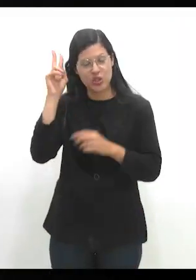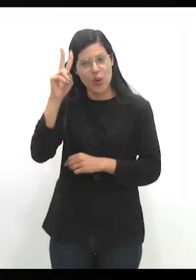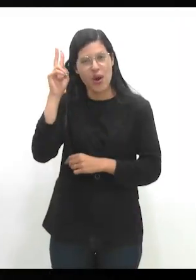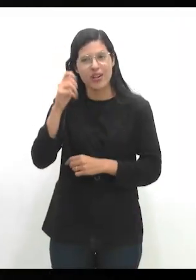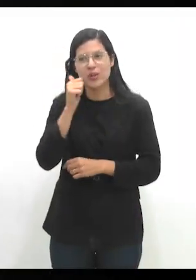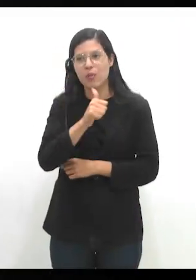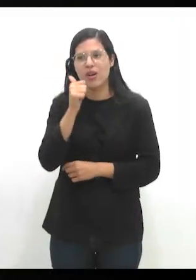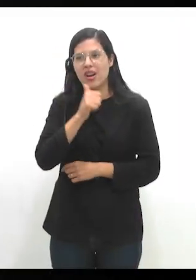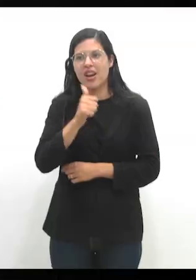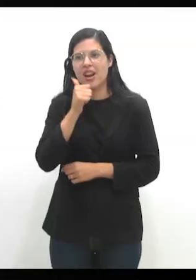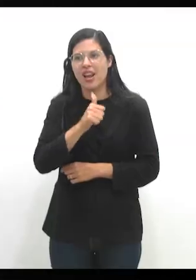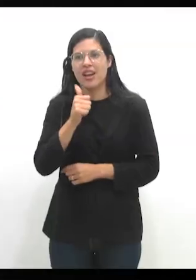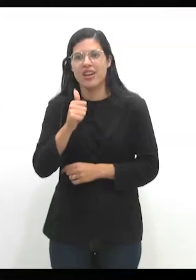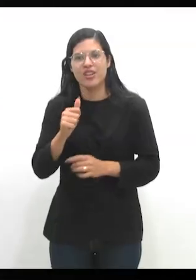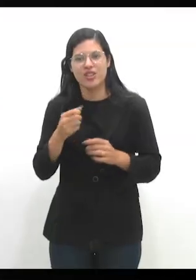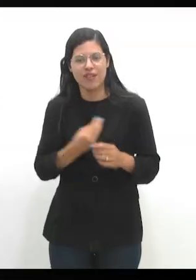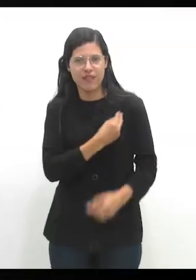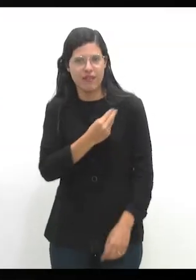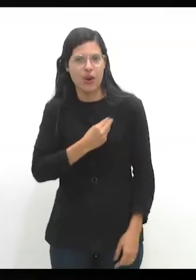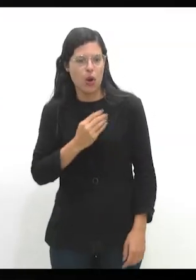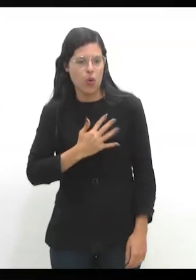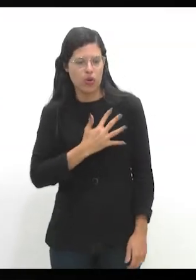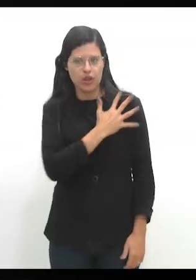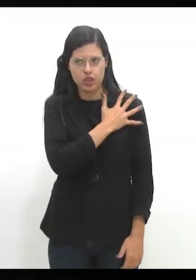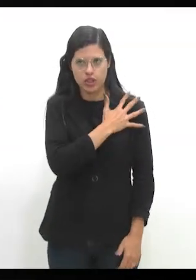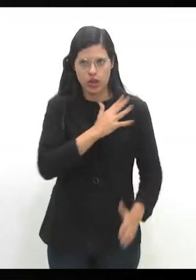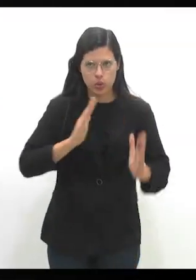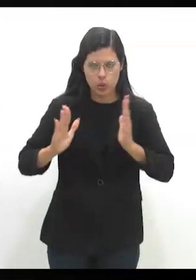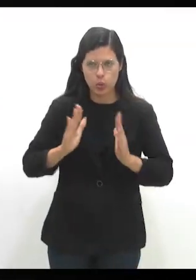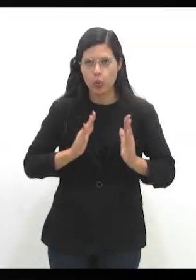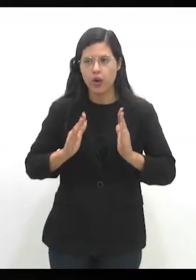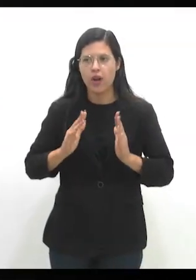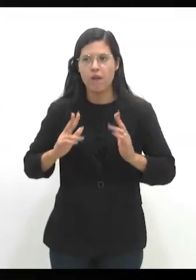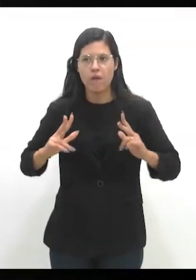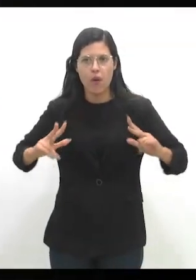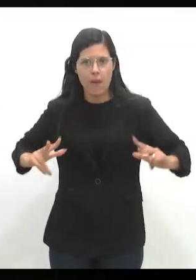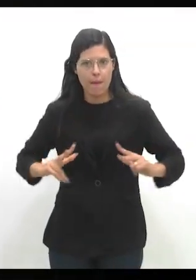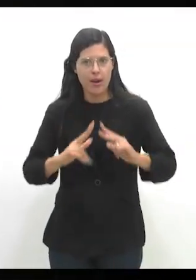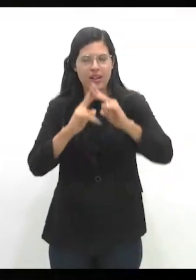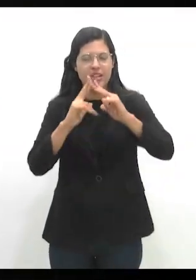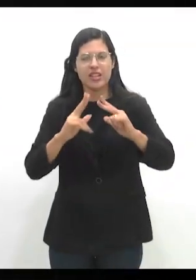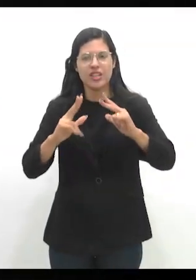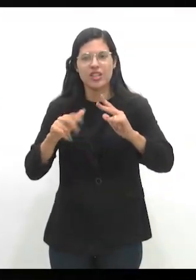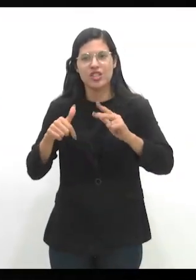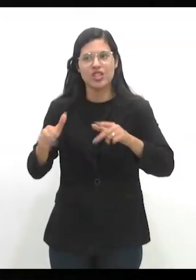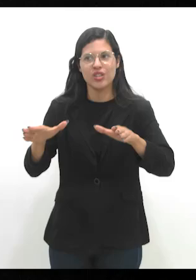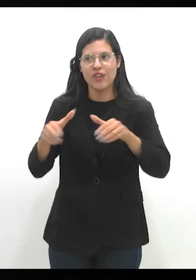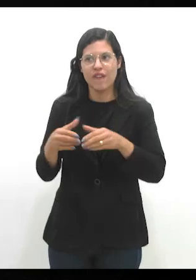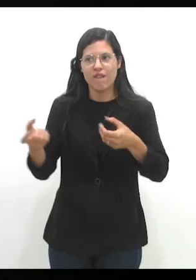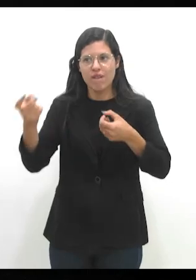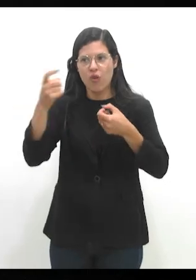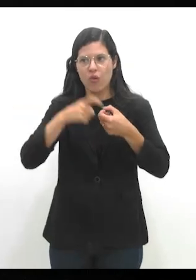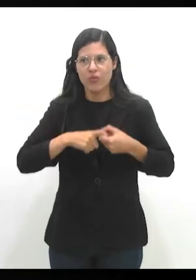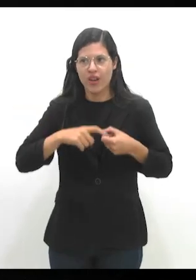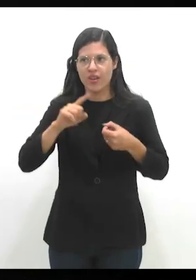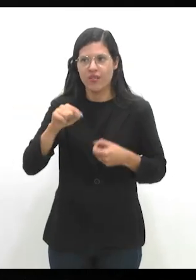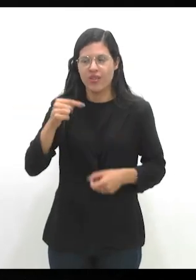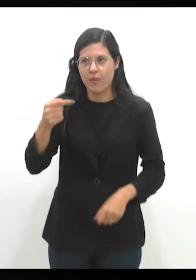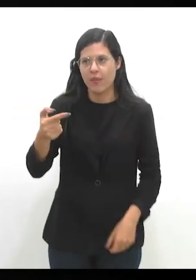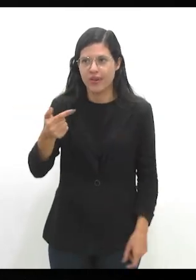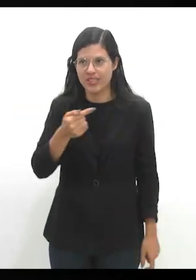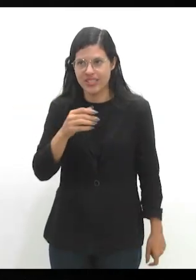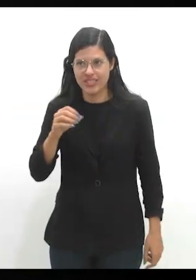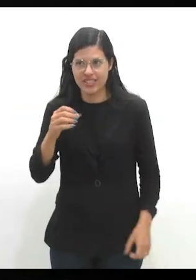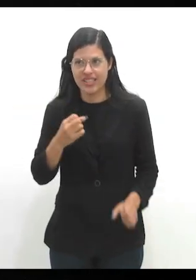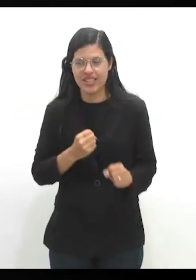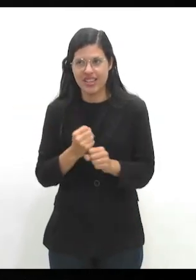mulheres que enfrentaram a ditadura, cada uma delas na sua profissão, foram para Paris, criaram um círculo e voltaram após